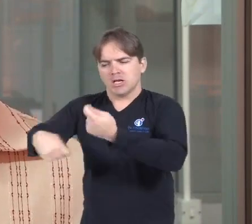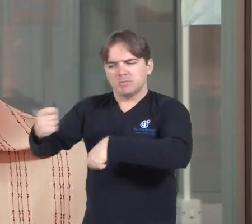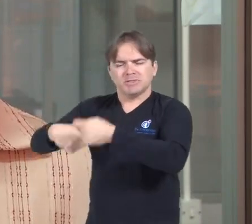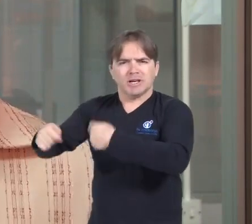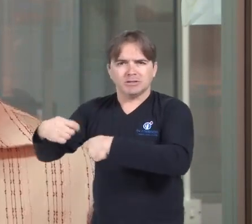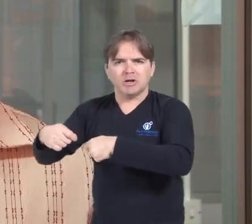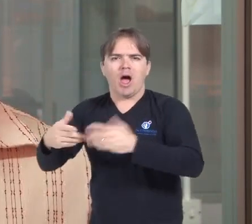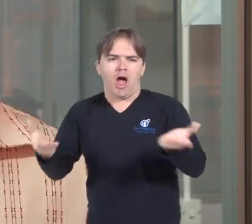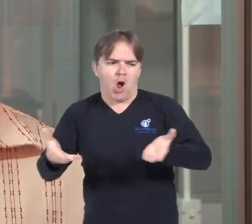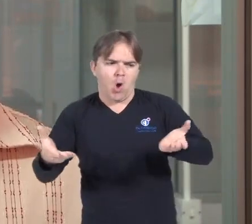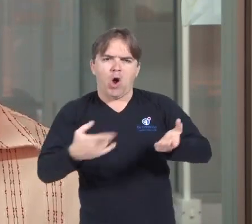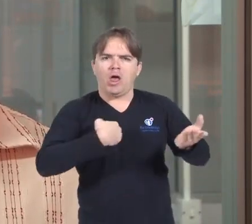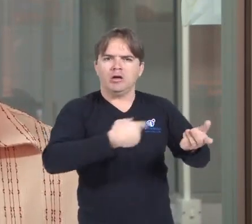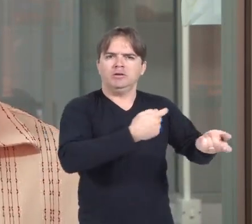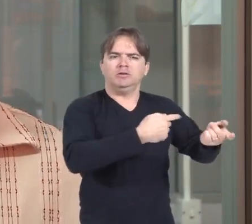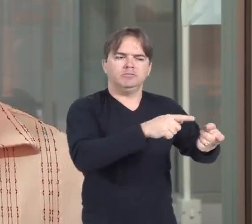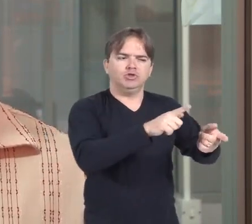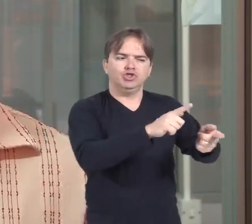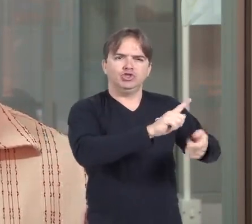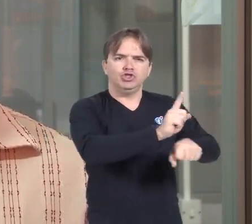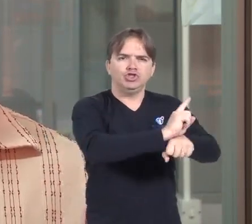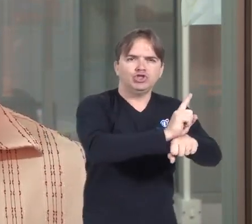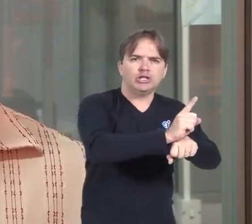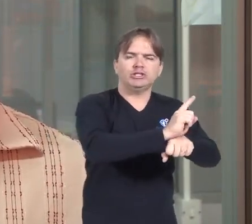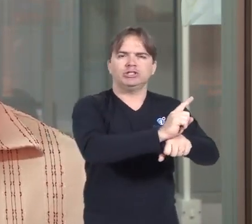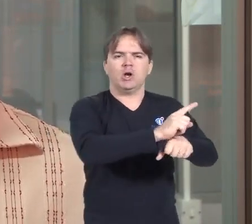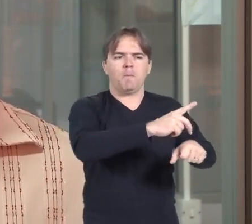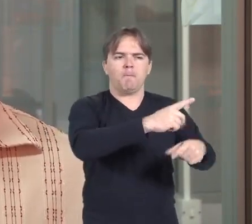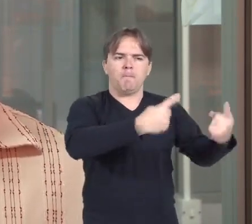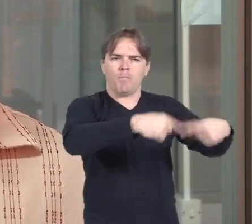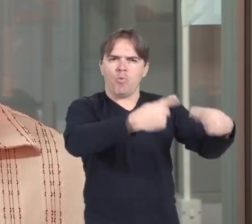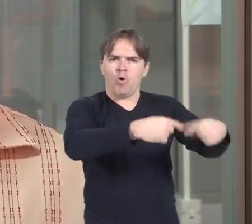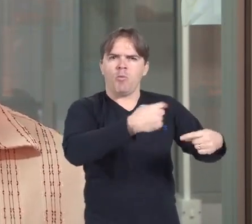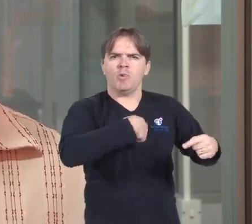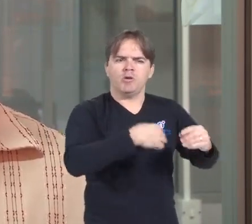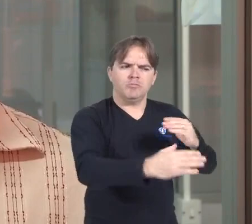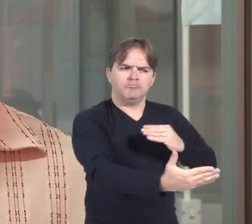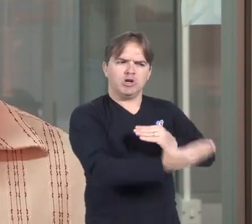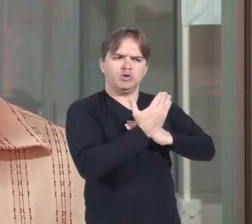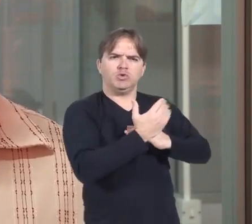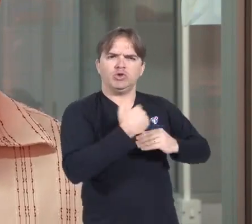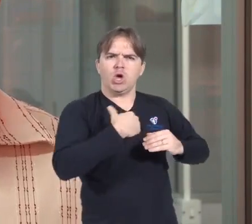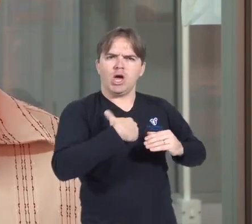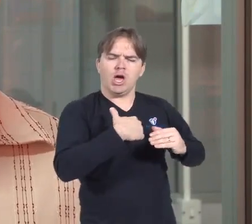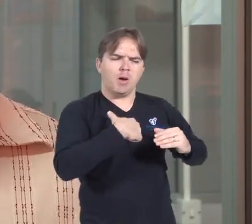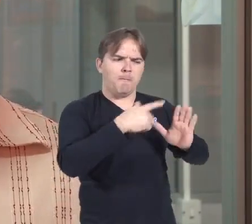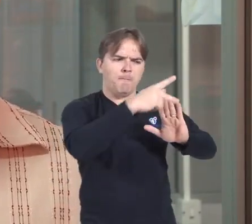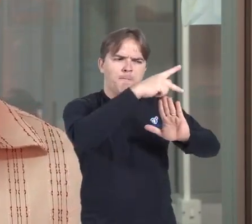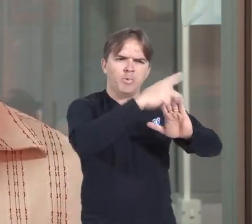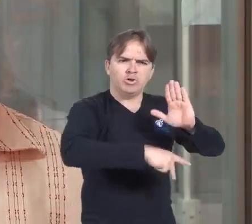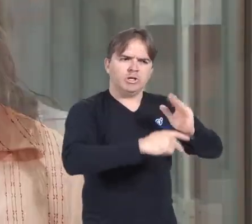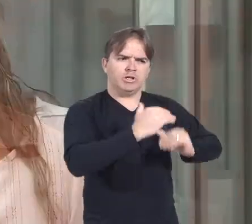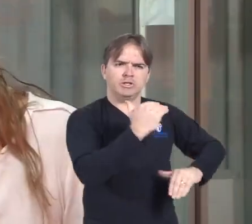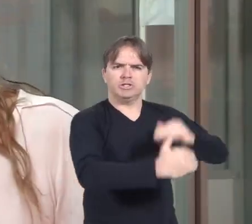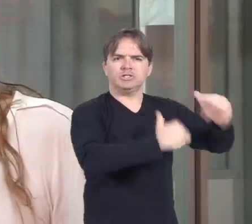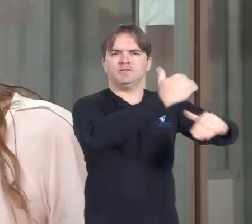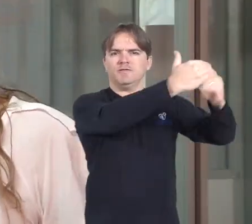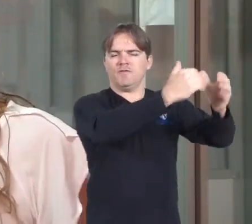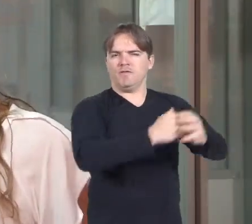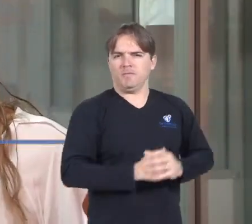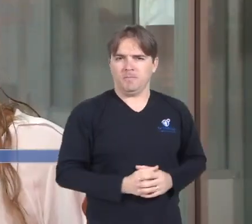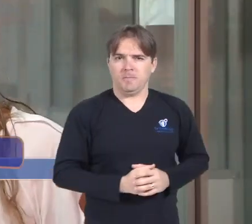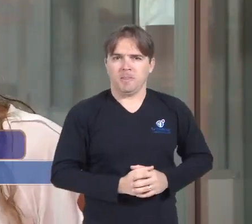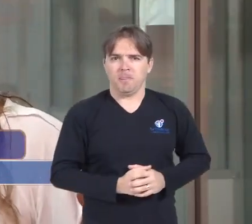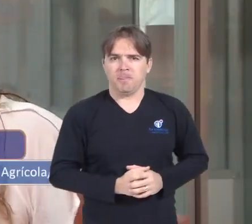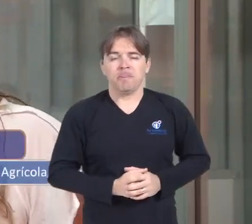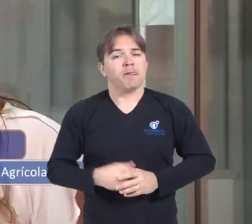Administração Hospitalar, me especializando em Gestão Pública aqui na Universidade, onde pude também desenvolver projetos. Porque eu fiz